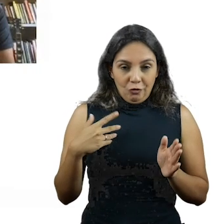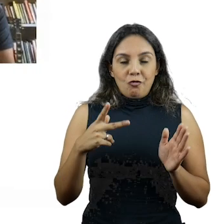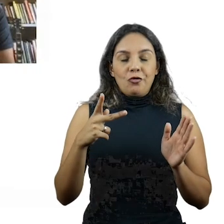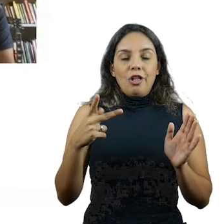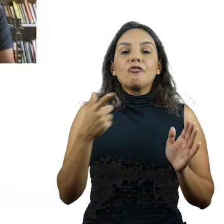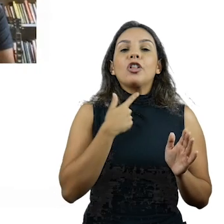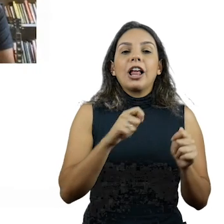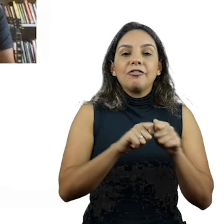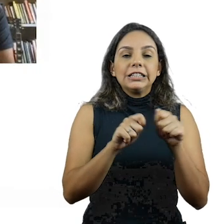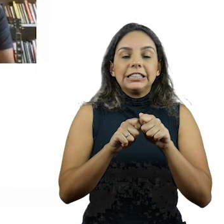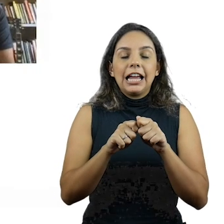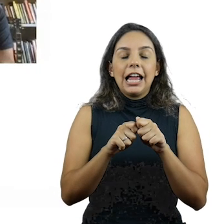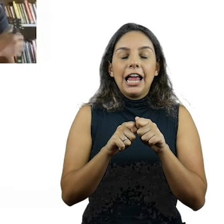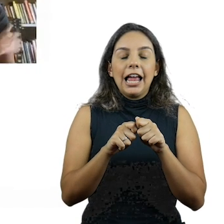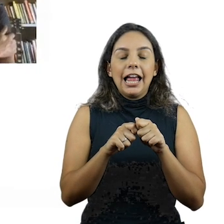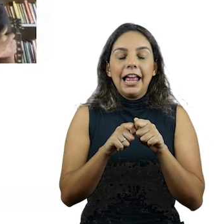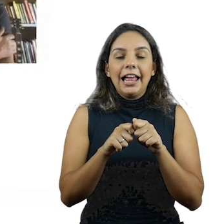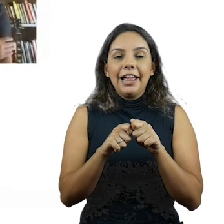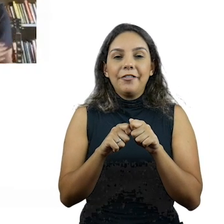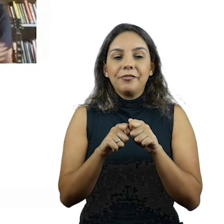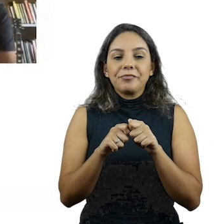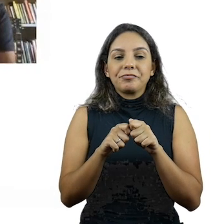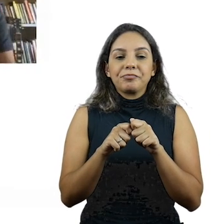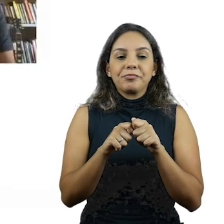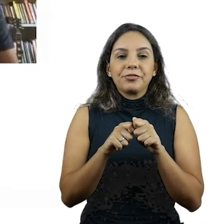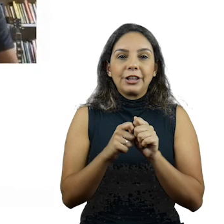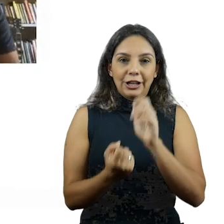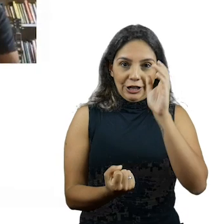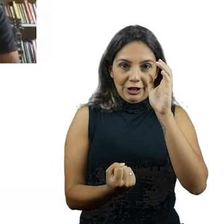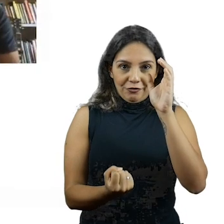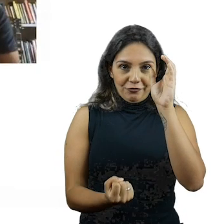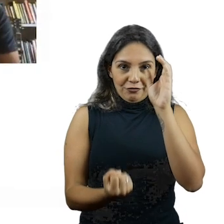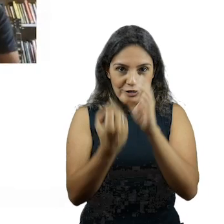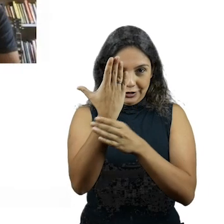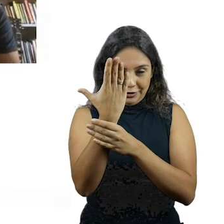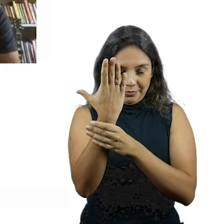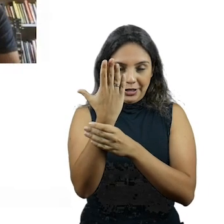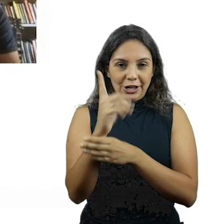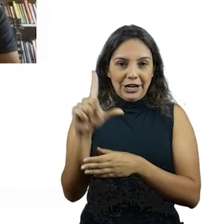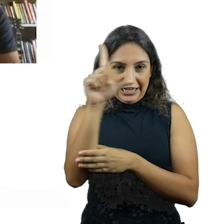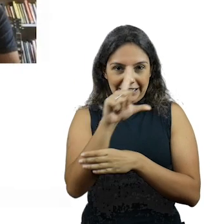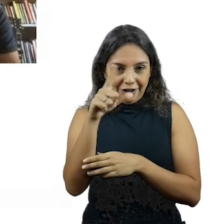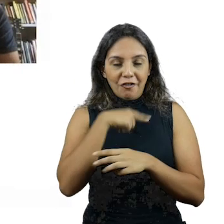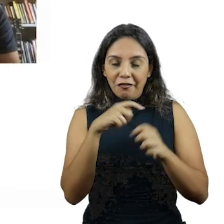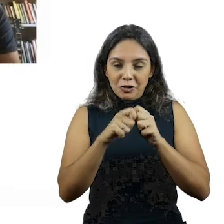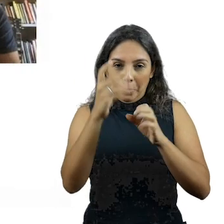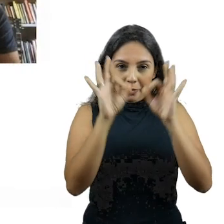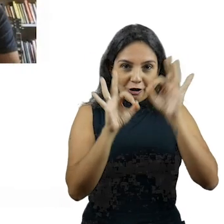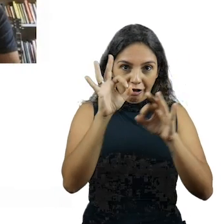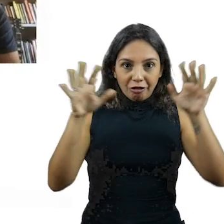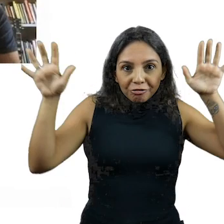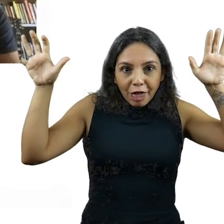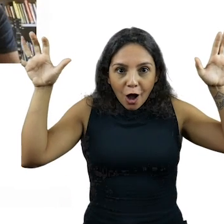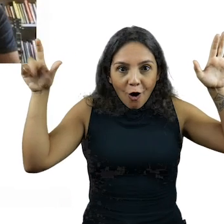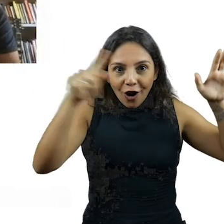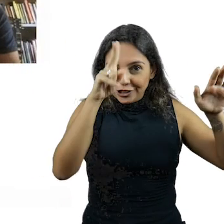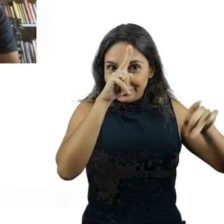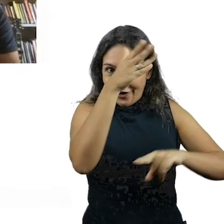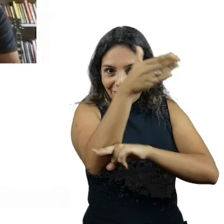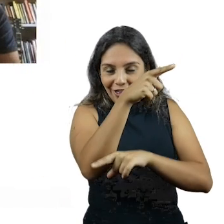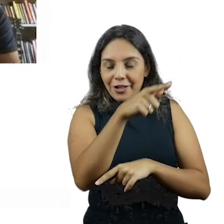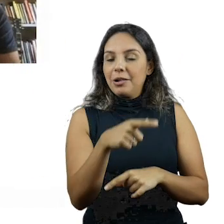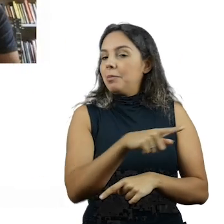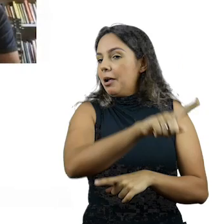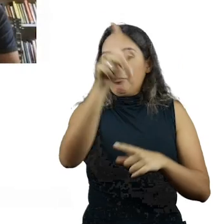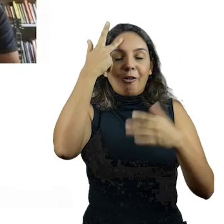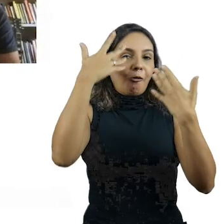de fantasia, terror e distopia. Eu até fiz o projeto, até marquei, o problema é que ninguém quis ir.